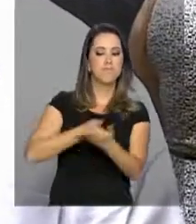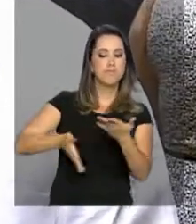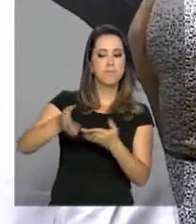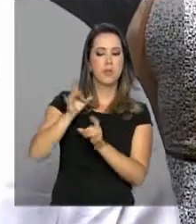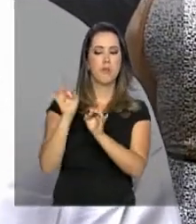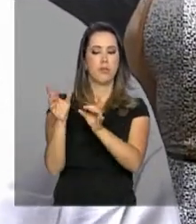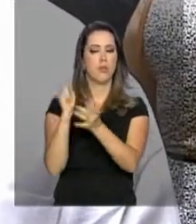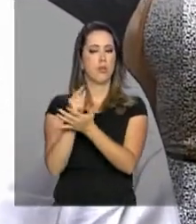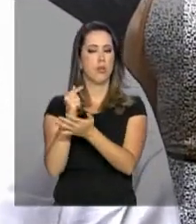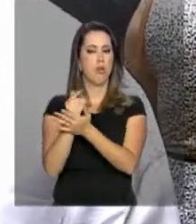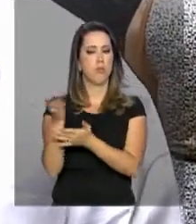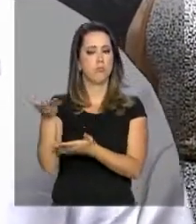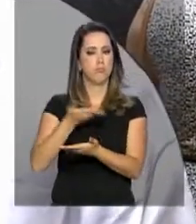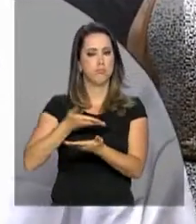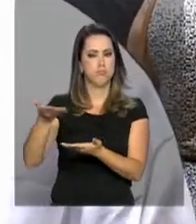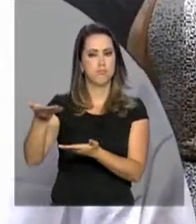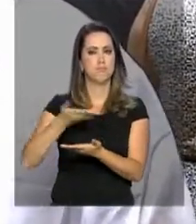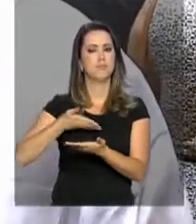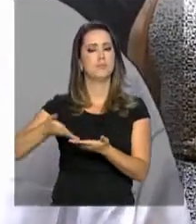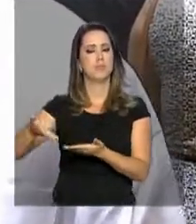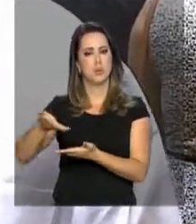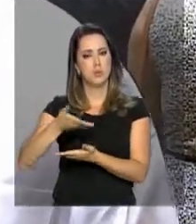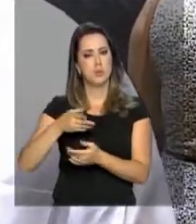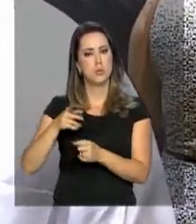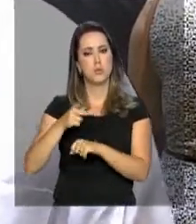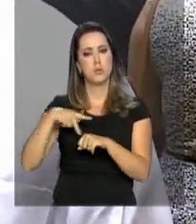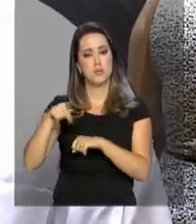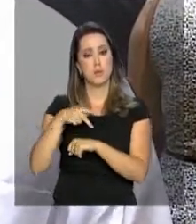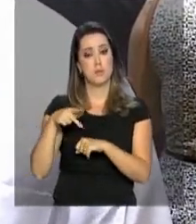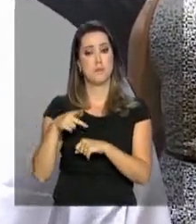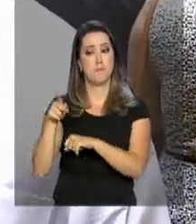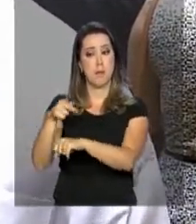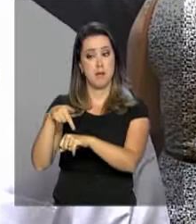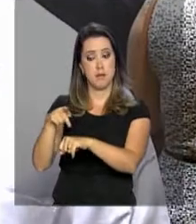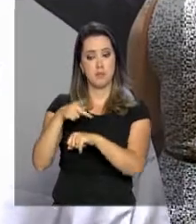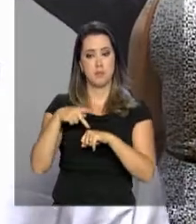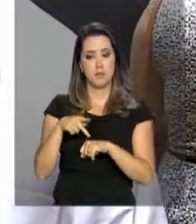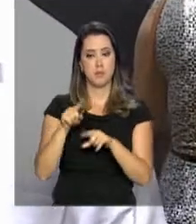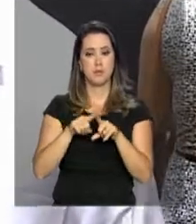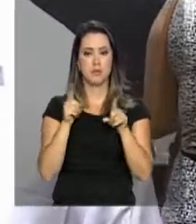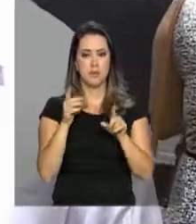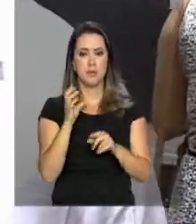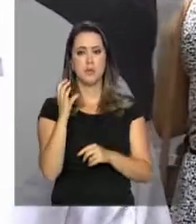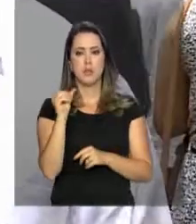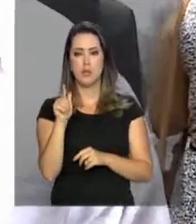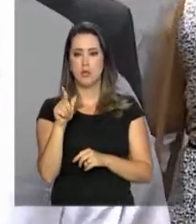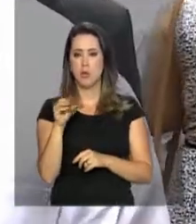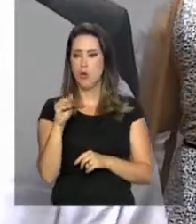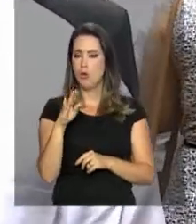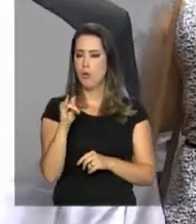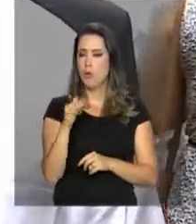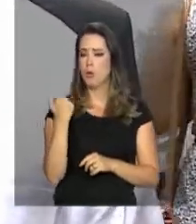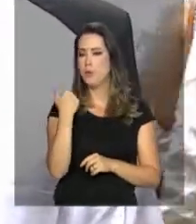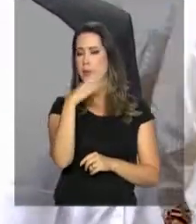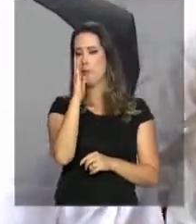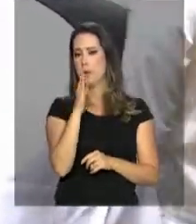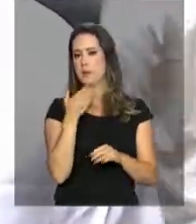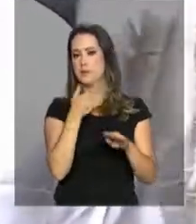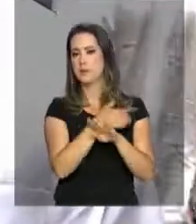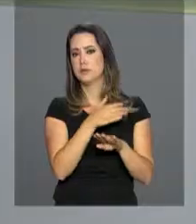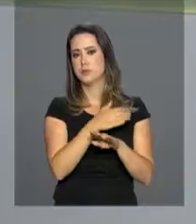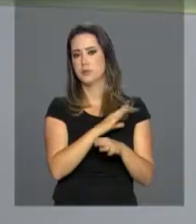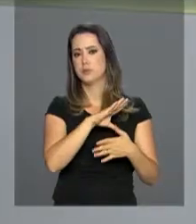entre os países por sua vez obviamente também a colômbia terá um maior acesso em serviços dentro do